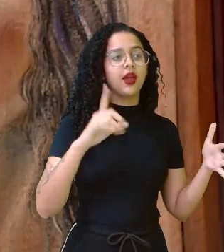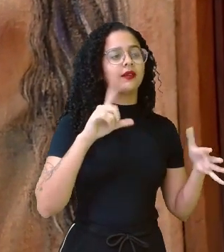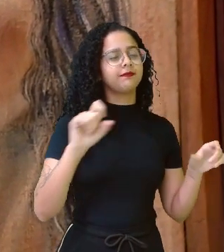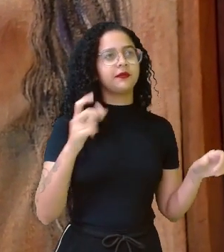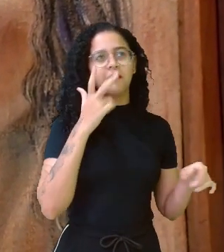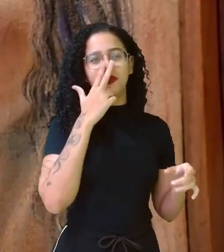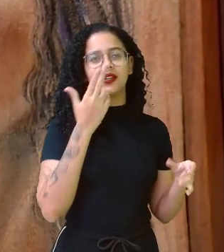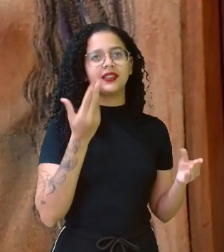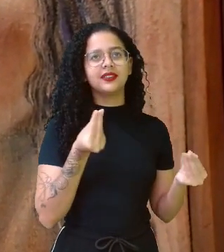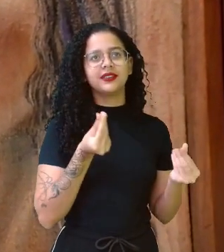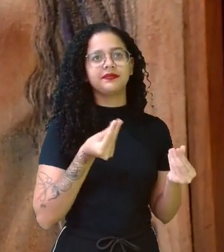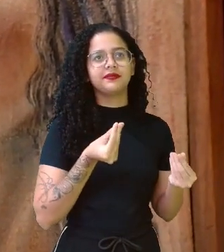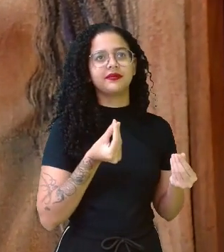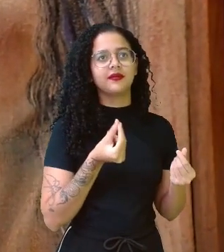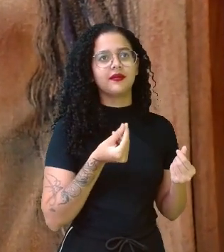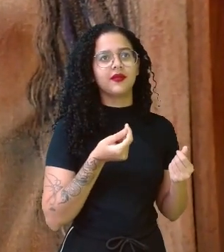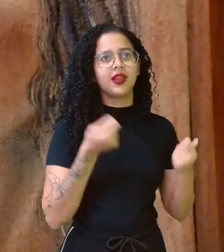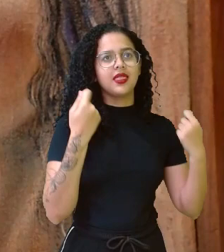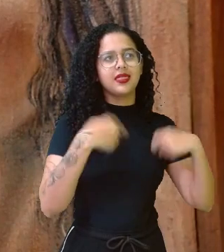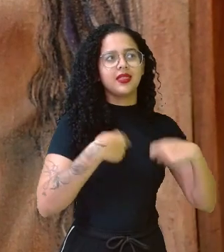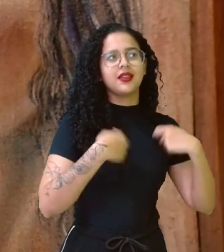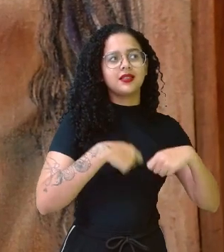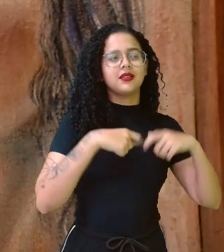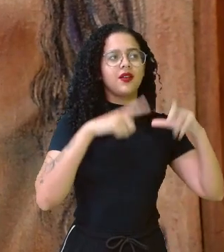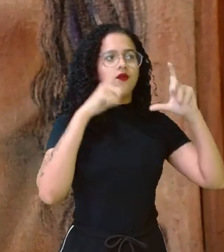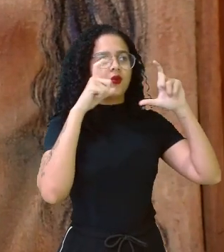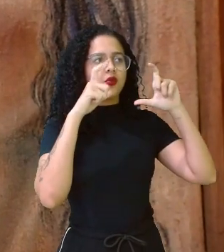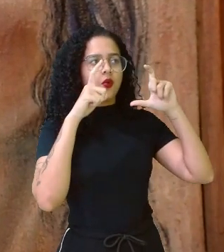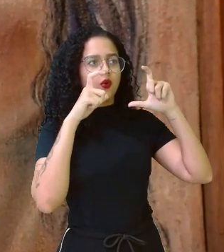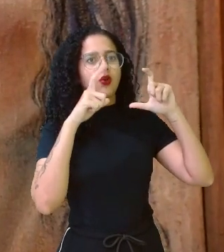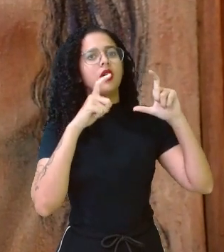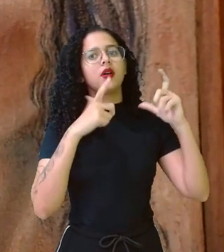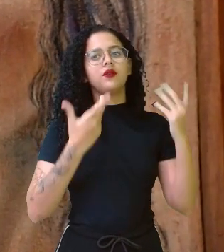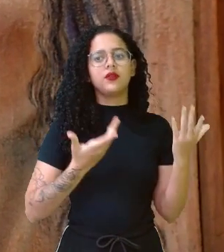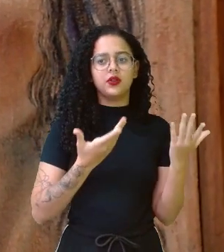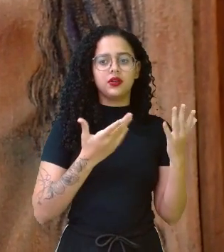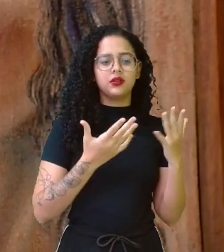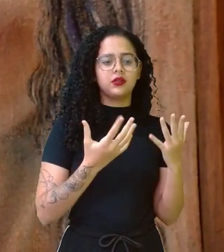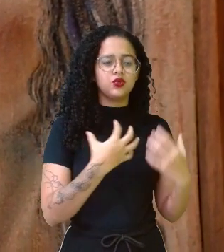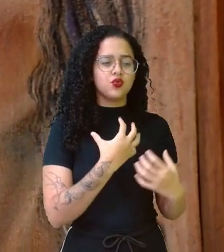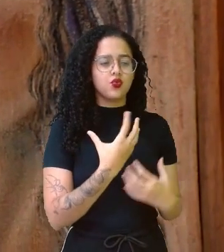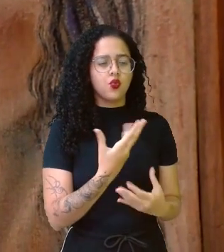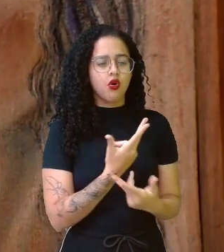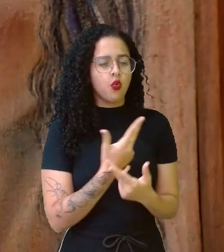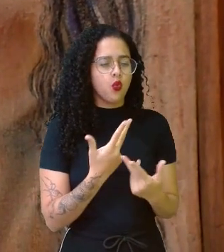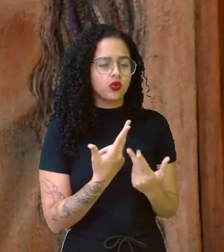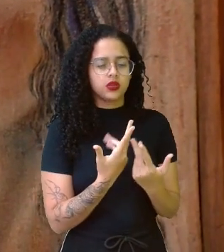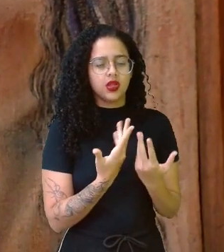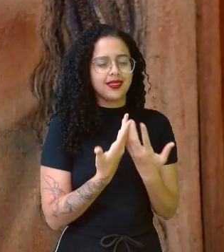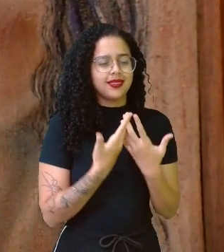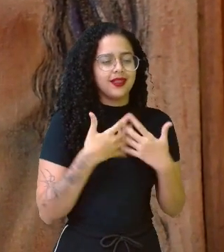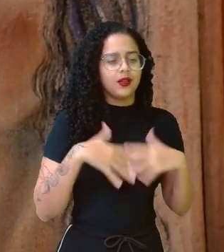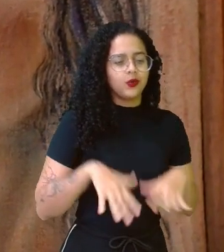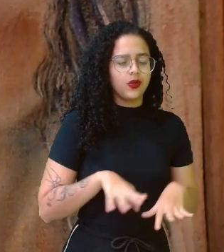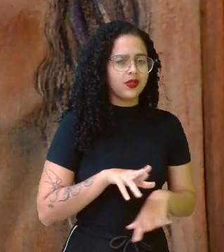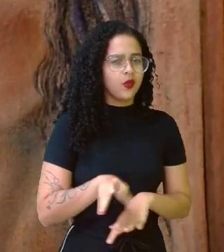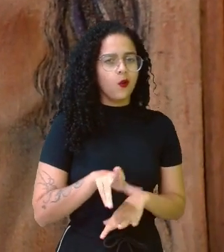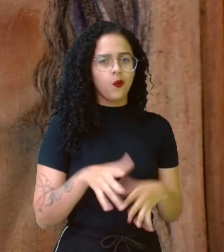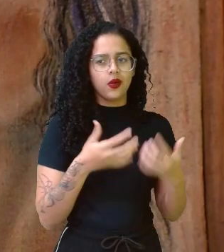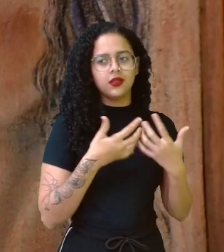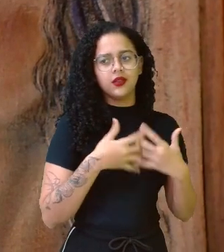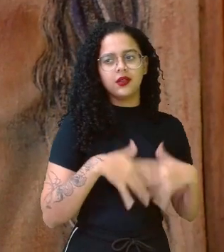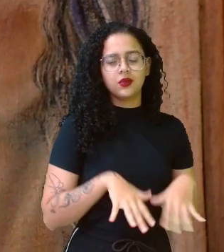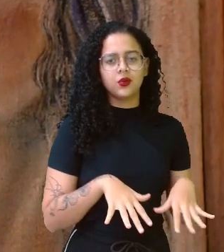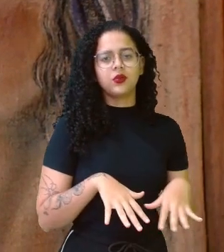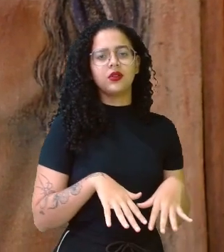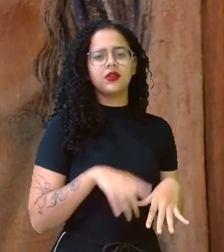né? Isso. Da necessidade da fotografia, de algo Exatamente. que fique natural, Isso. né? Não é natural. Né? exato. É quase